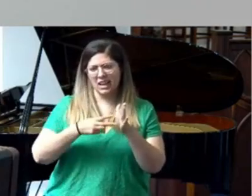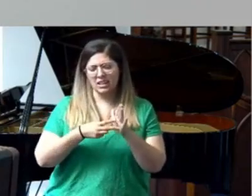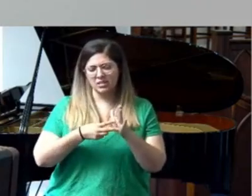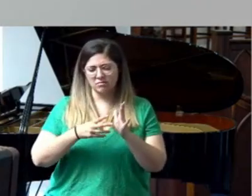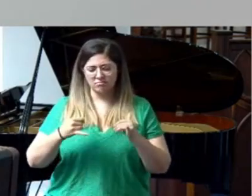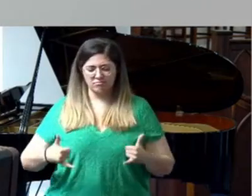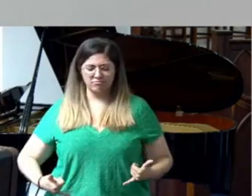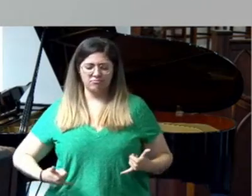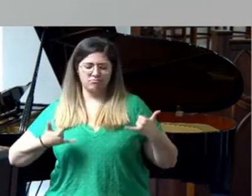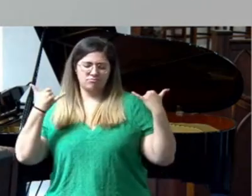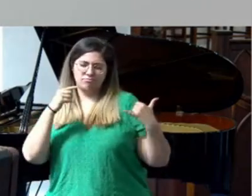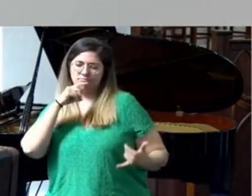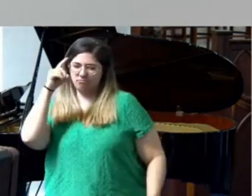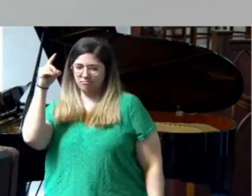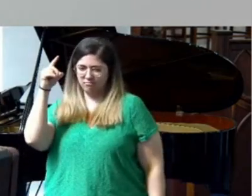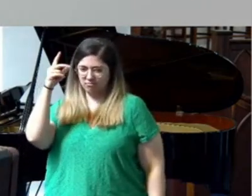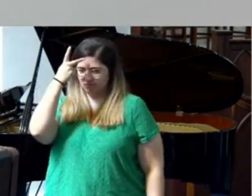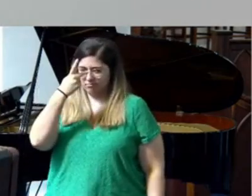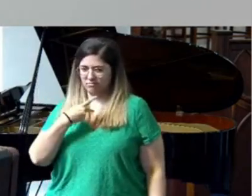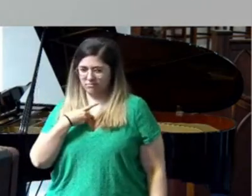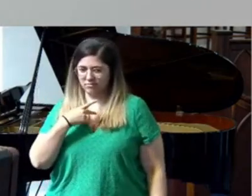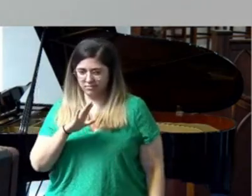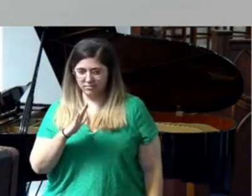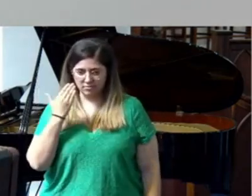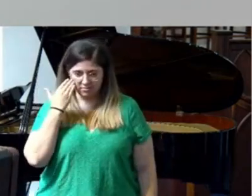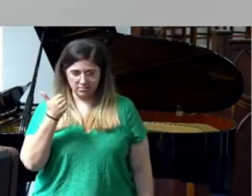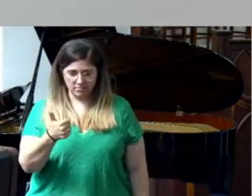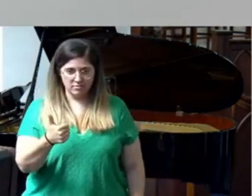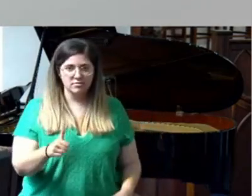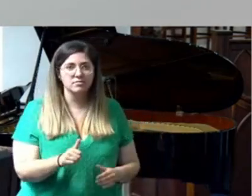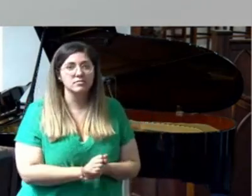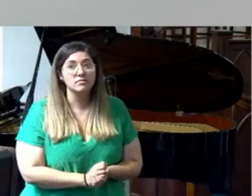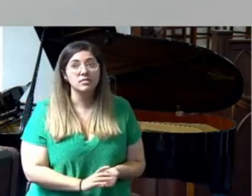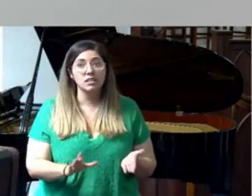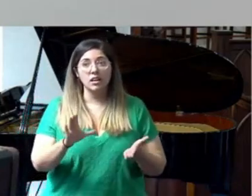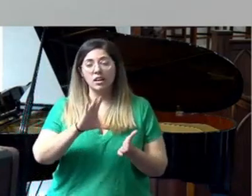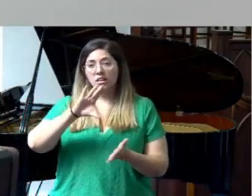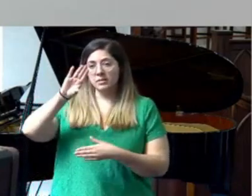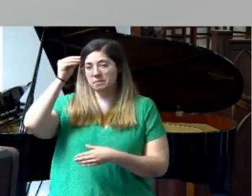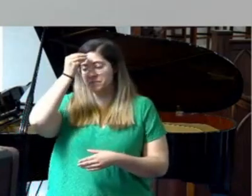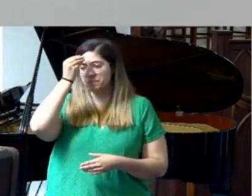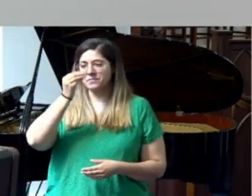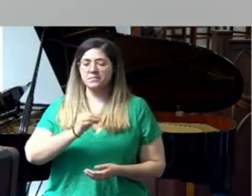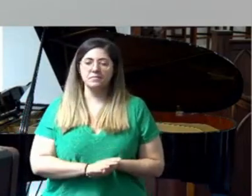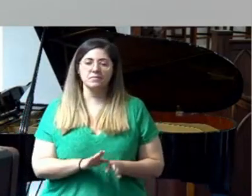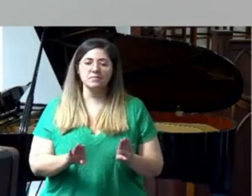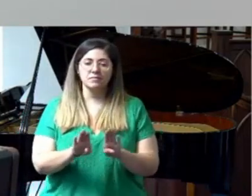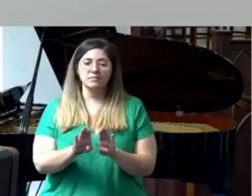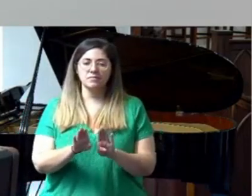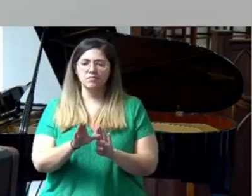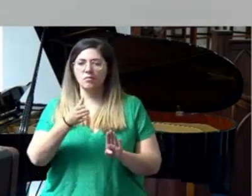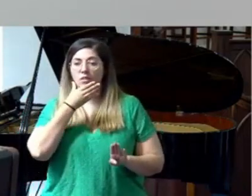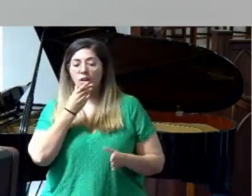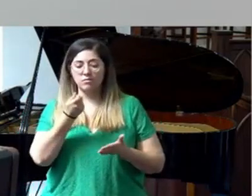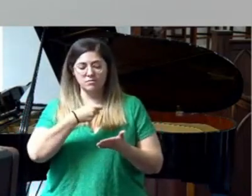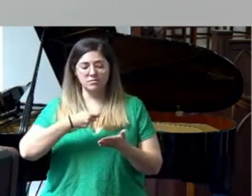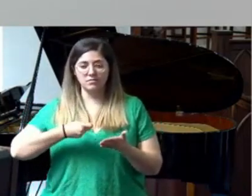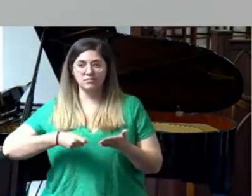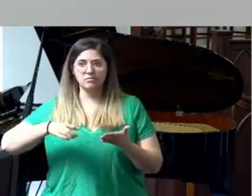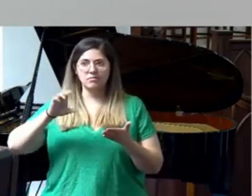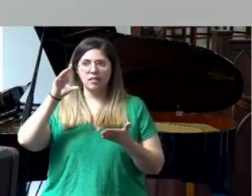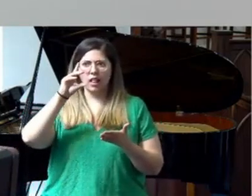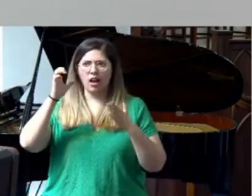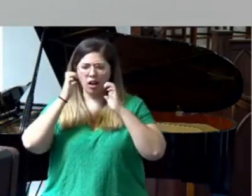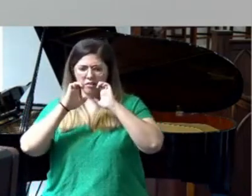autossuficiência. John Piper escreveu um texto, Deus é o Evangelho, e ele diz, devemos por